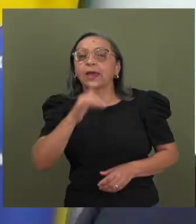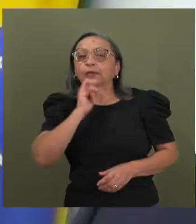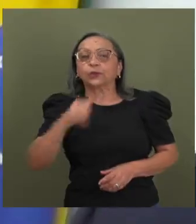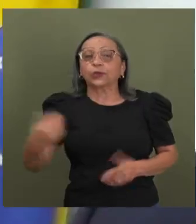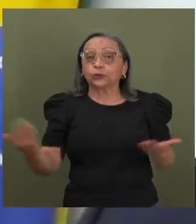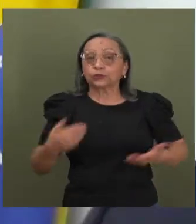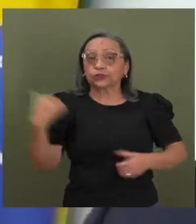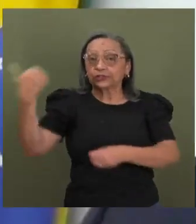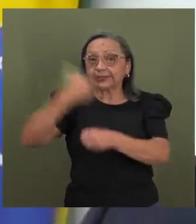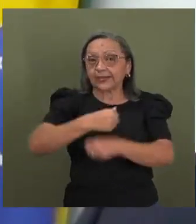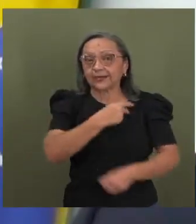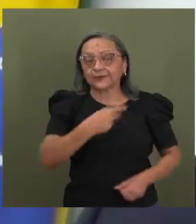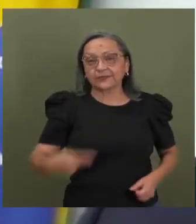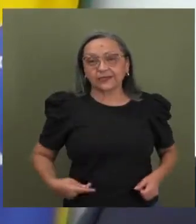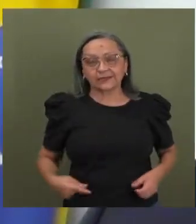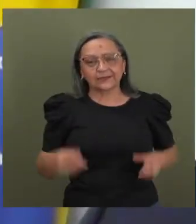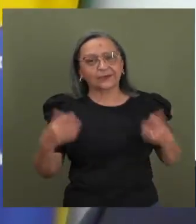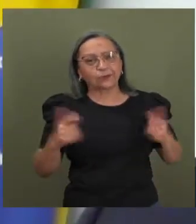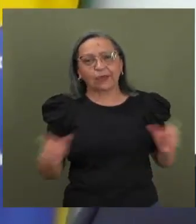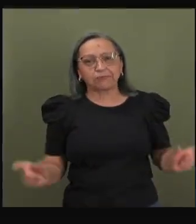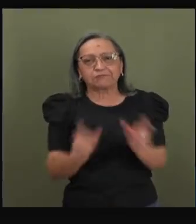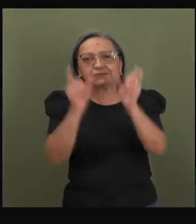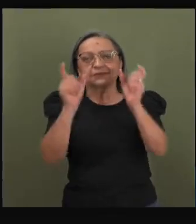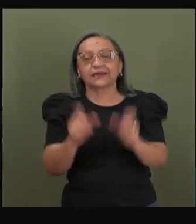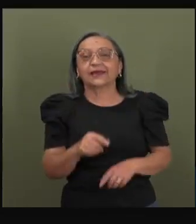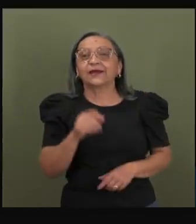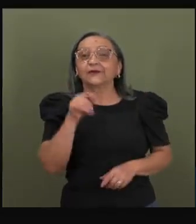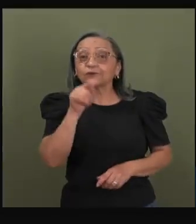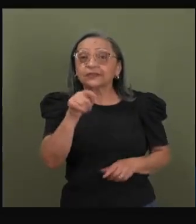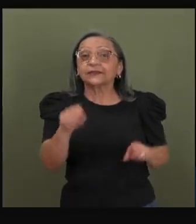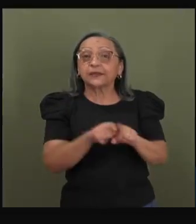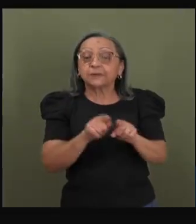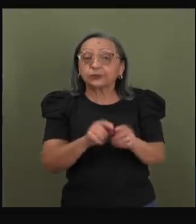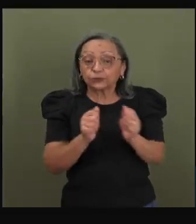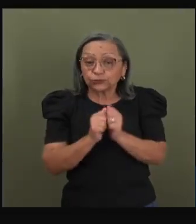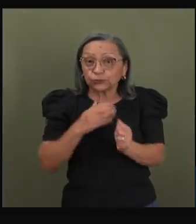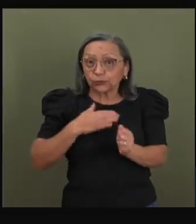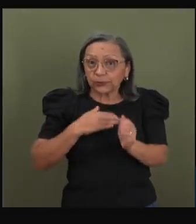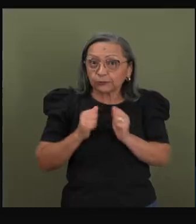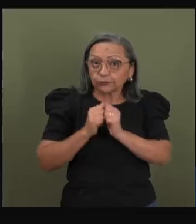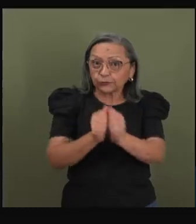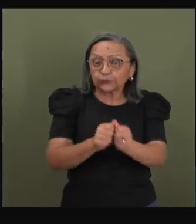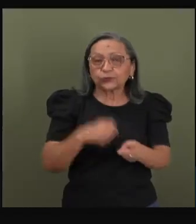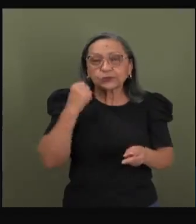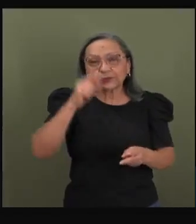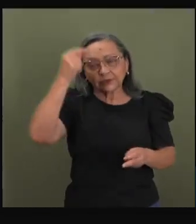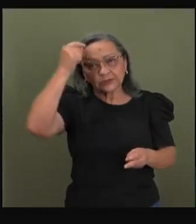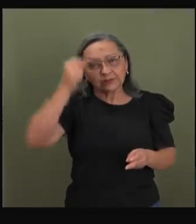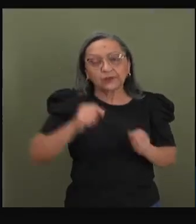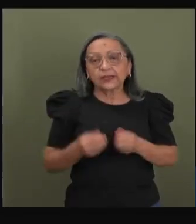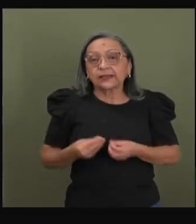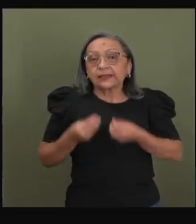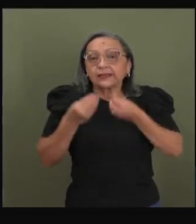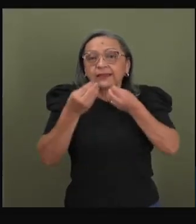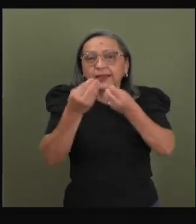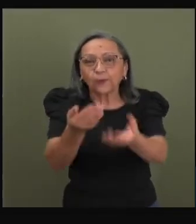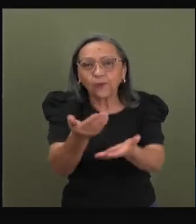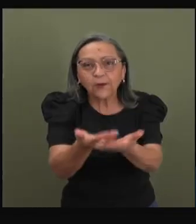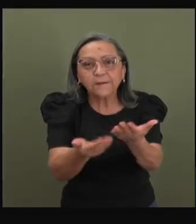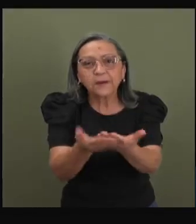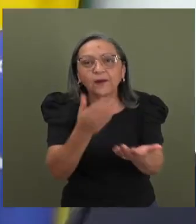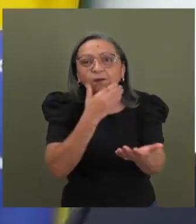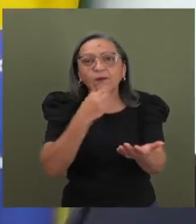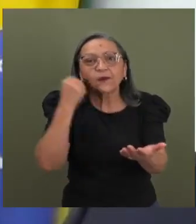presidência hoje também, não existe coincidência, o senhor entregou comigo e o senador Stevenson, nas mãos de Rodrigo